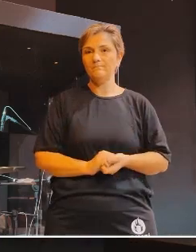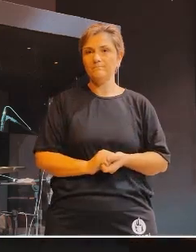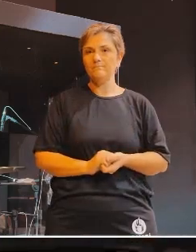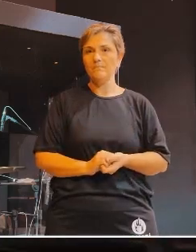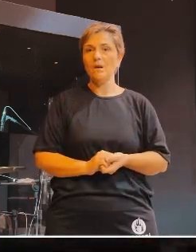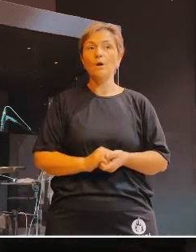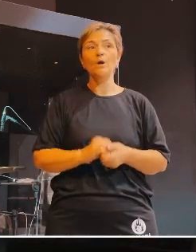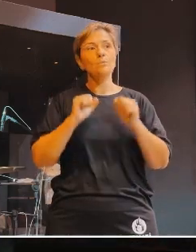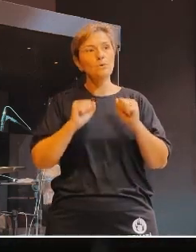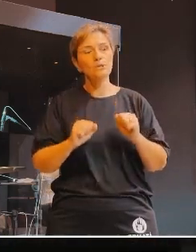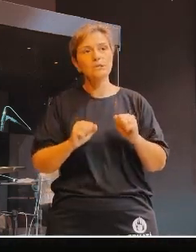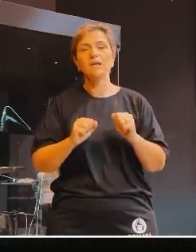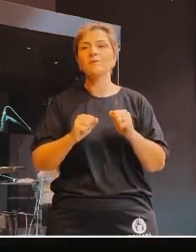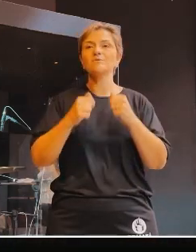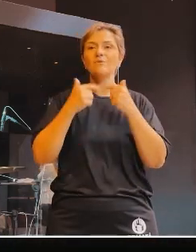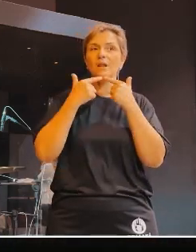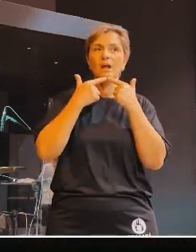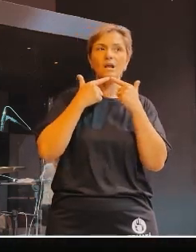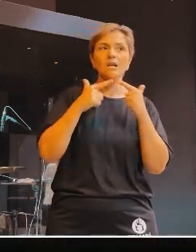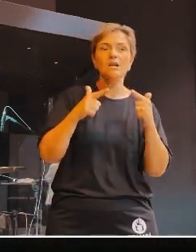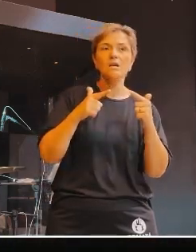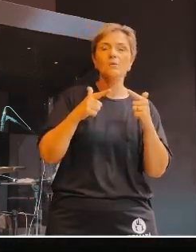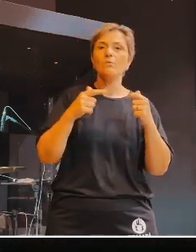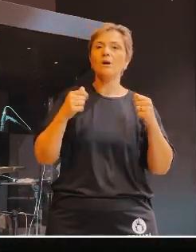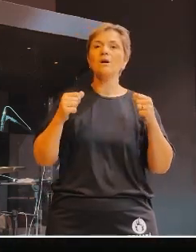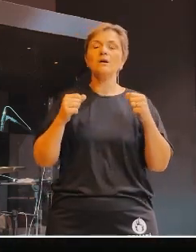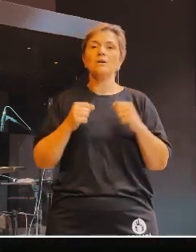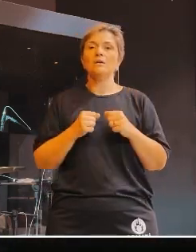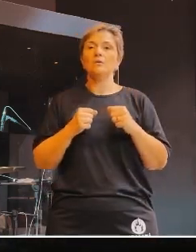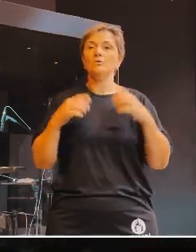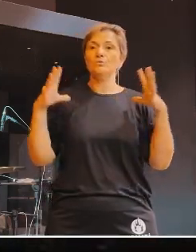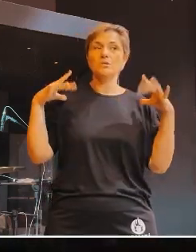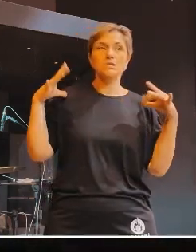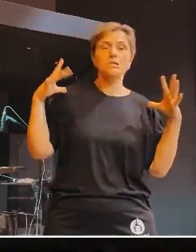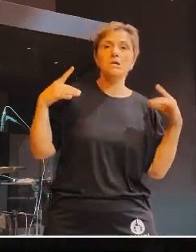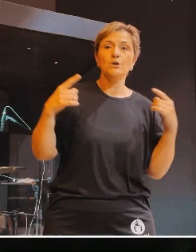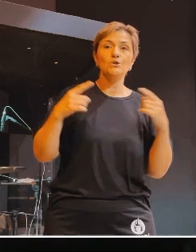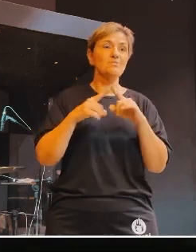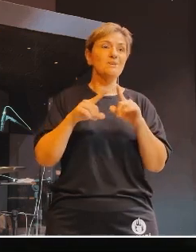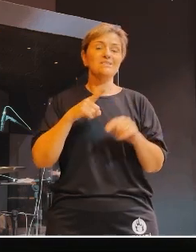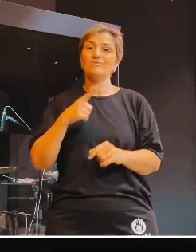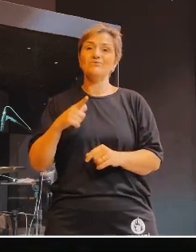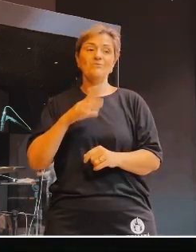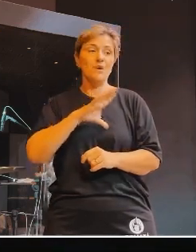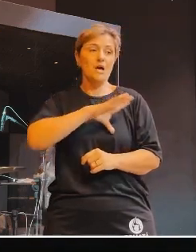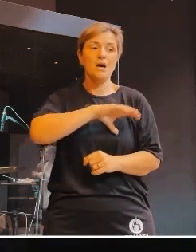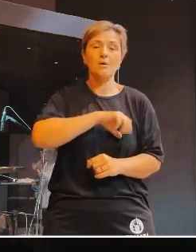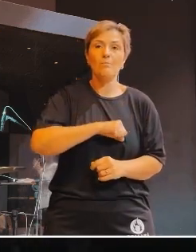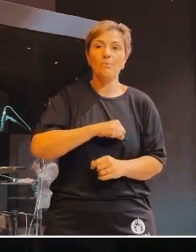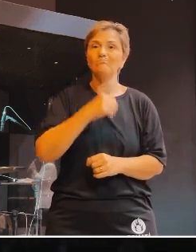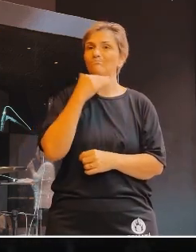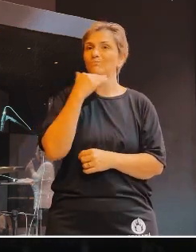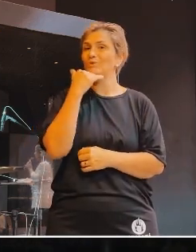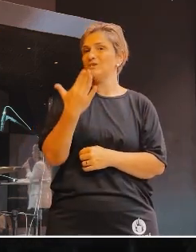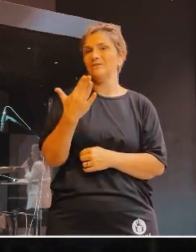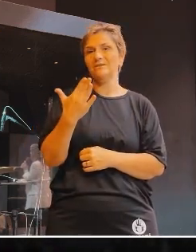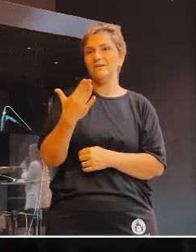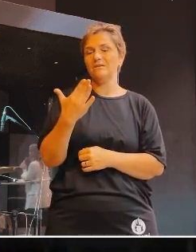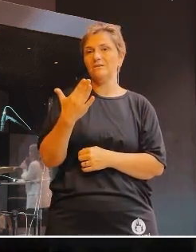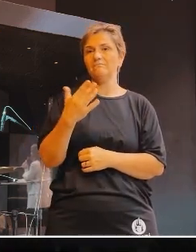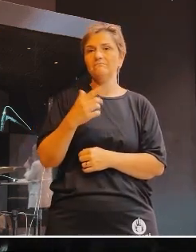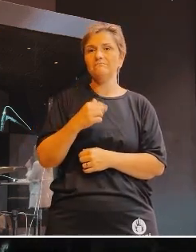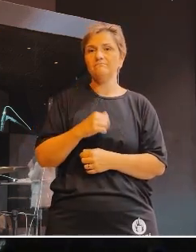Nós podemos falar a língua dos homens, dos anjos, mas se nós não tivermos amor, de nada vale.